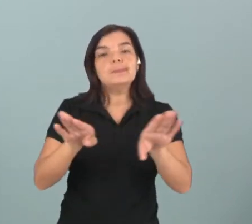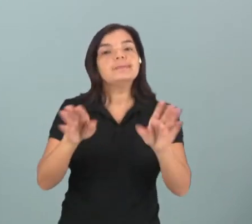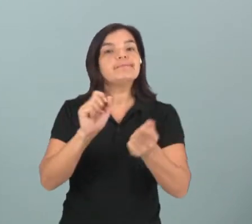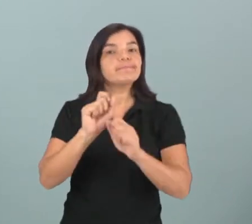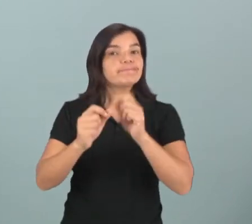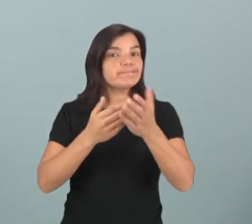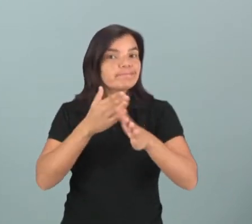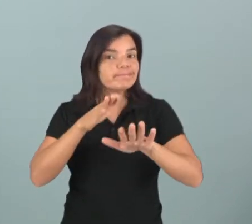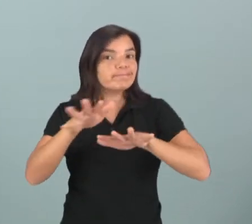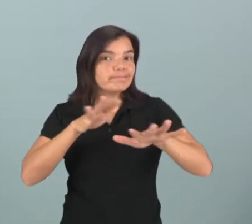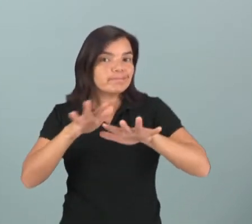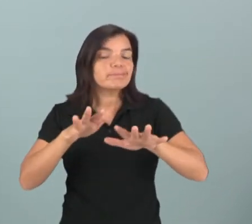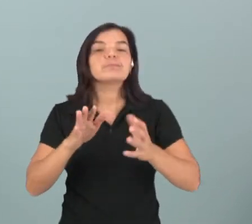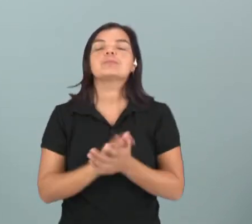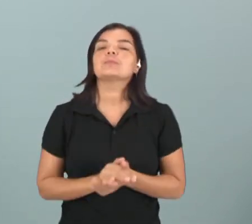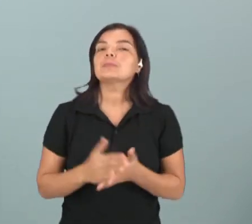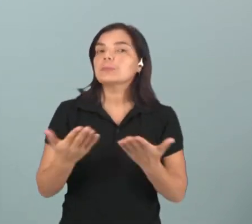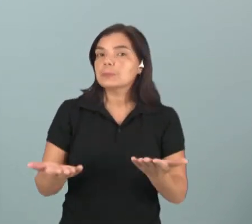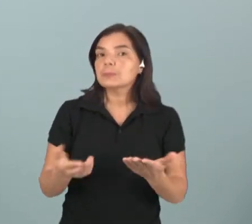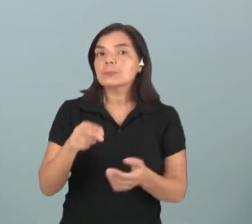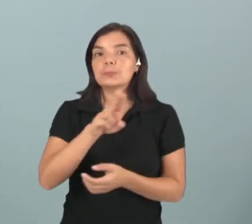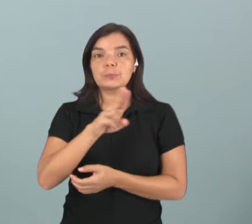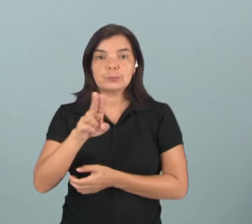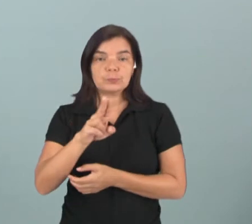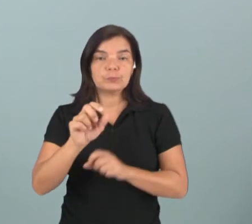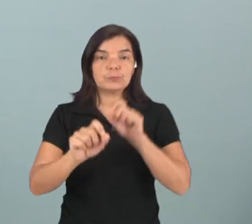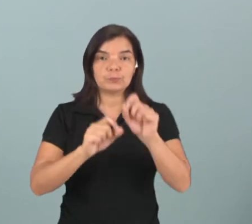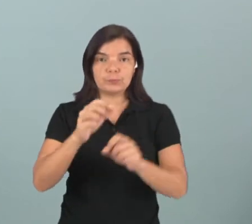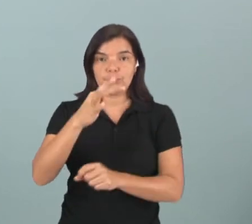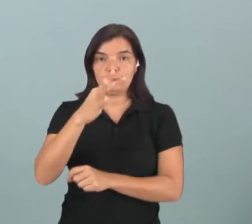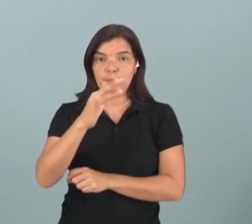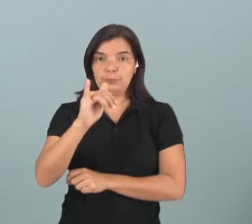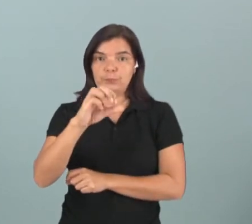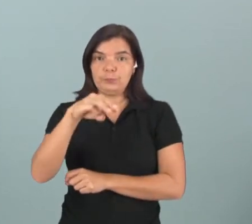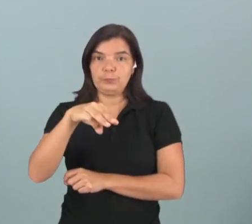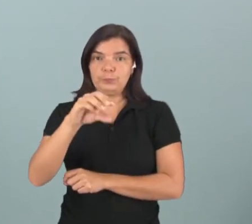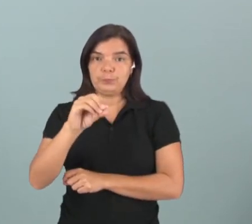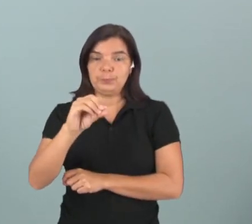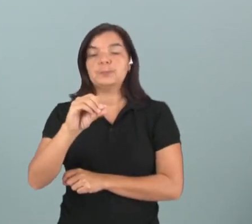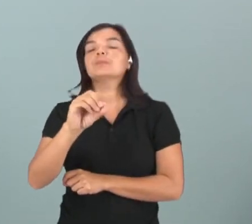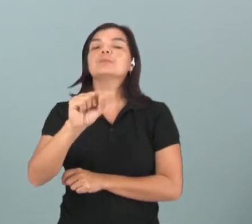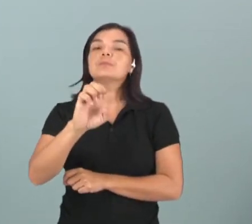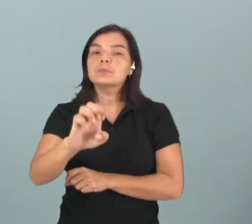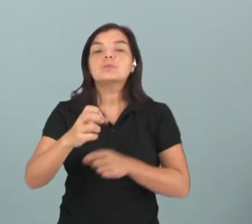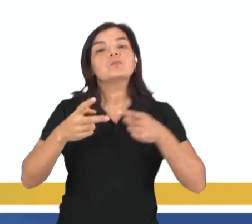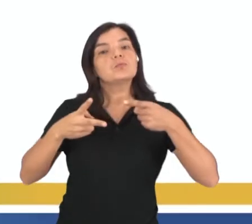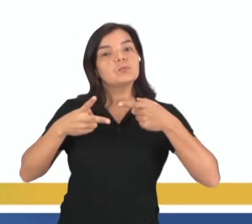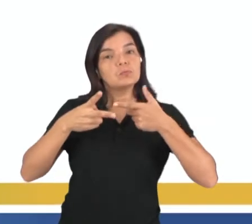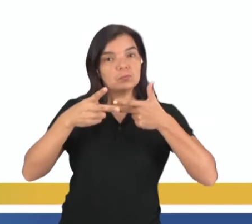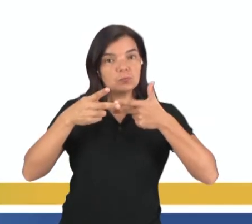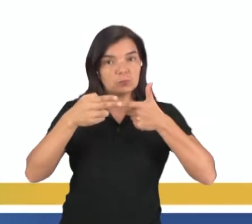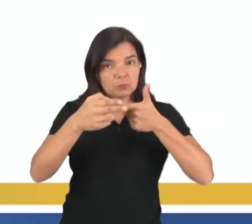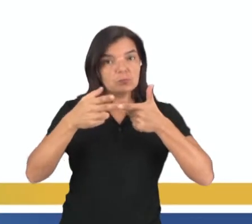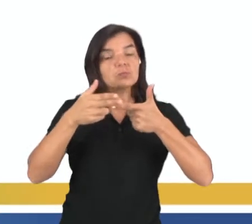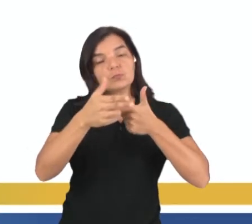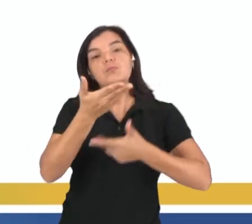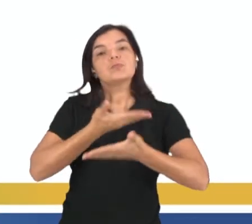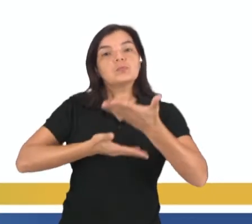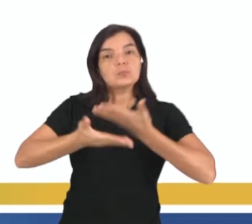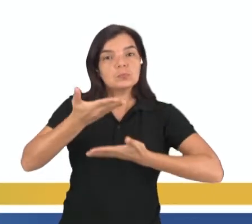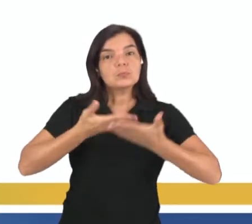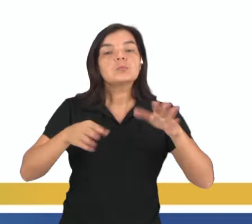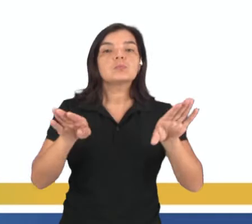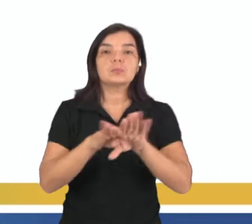movimentação desse prepúcio. E nós chamamos essa condição de fimose. E tem uma cirurgia que é relacionada